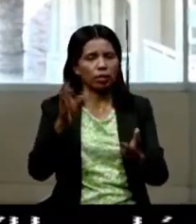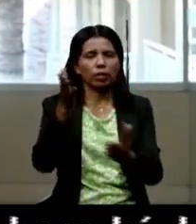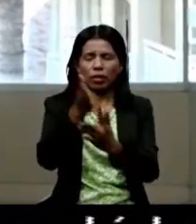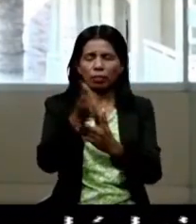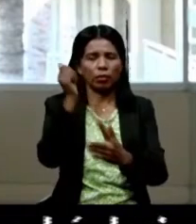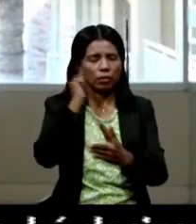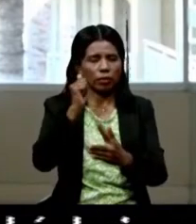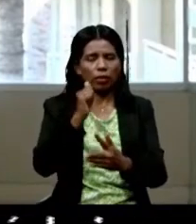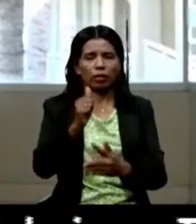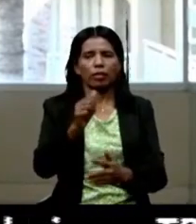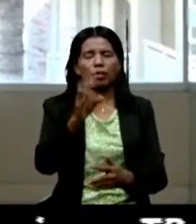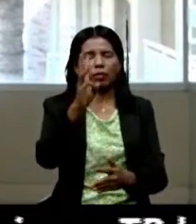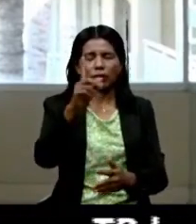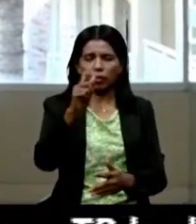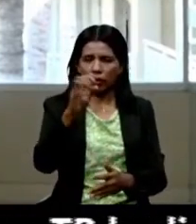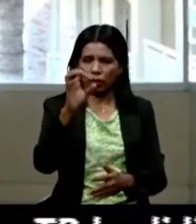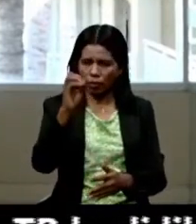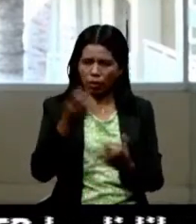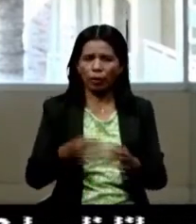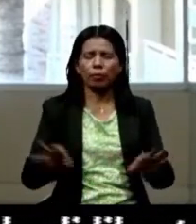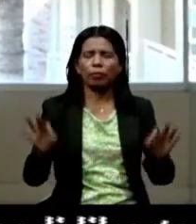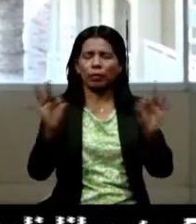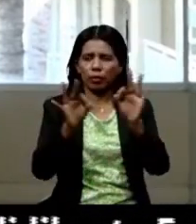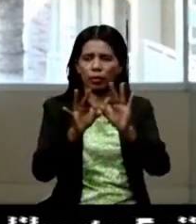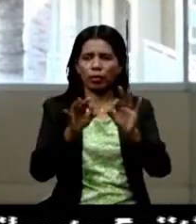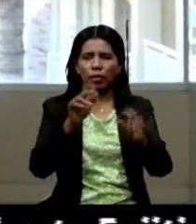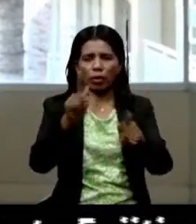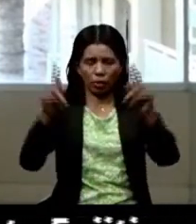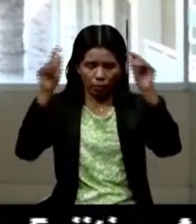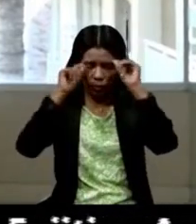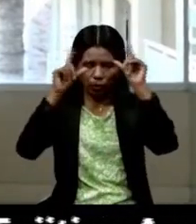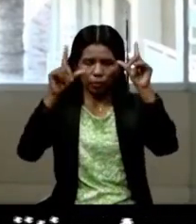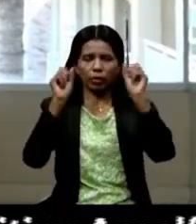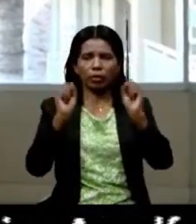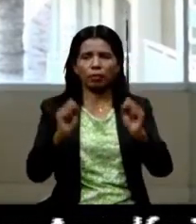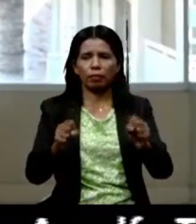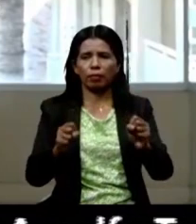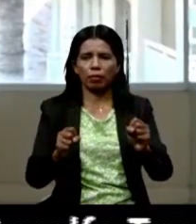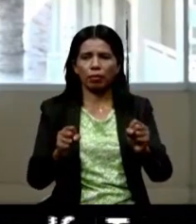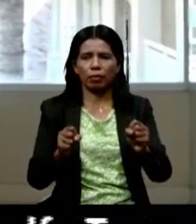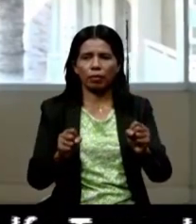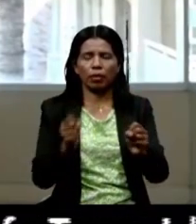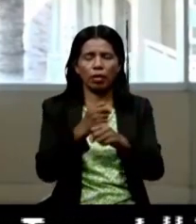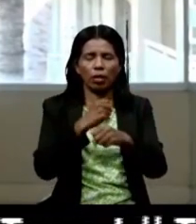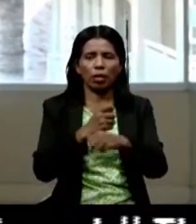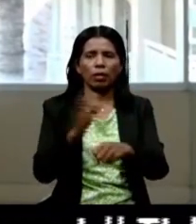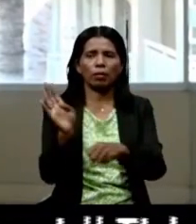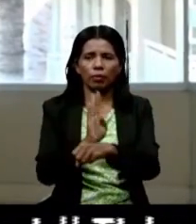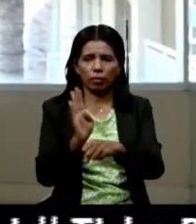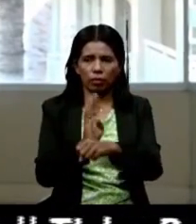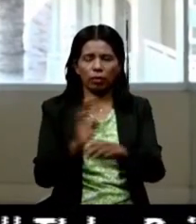no WTO. Importante que ema timorense bele halo